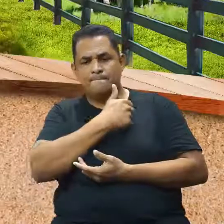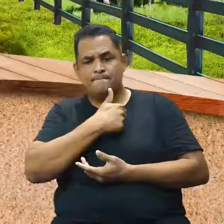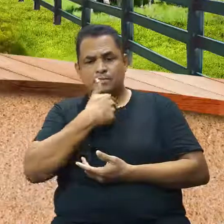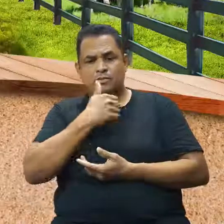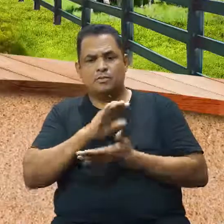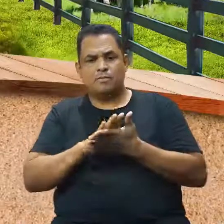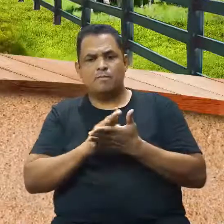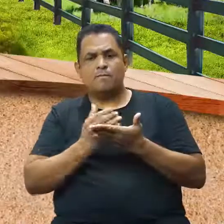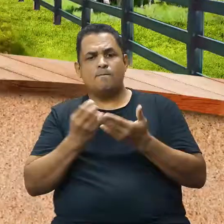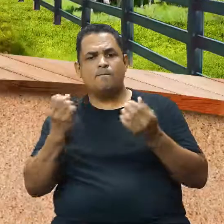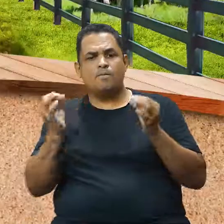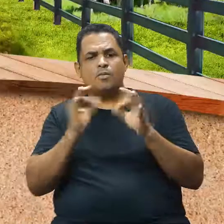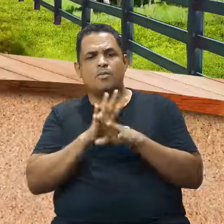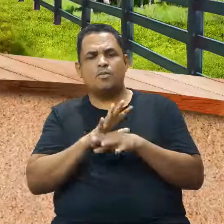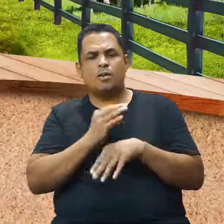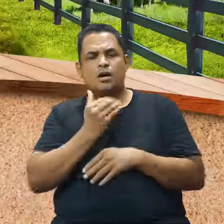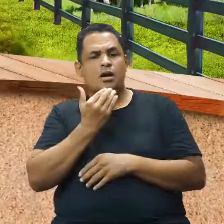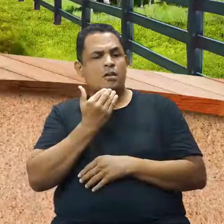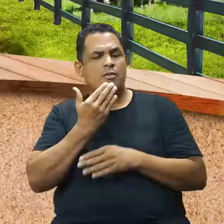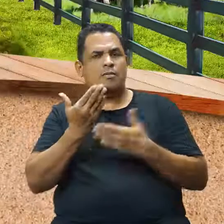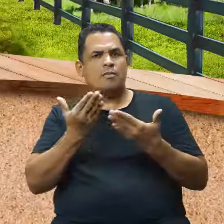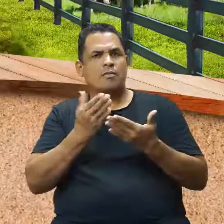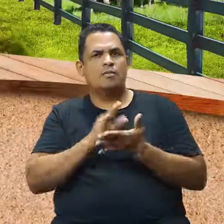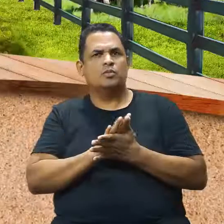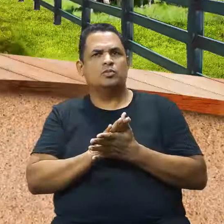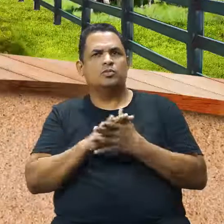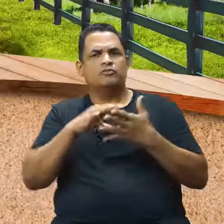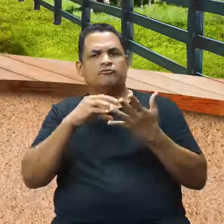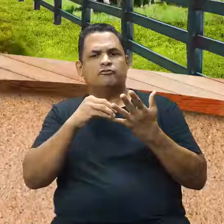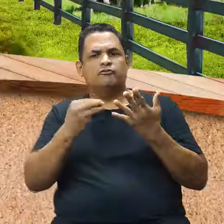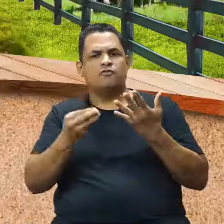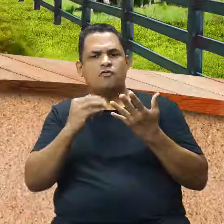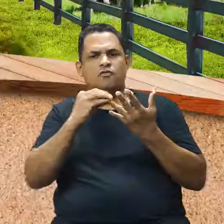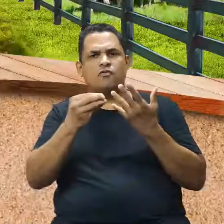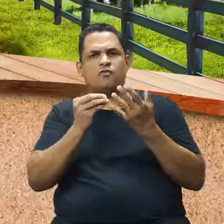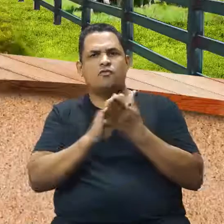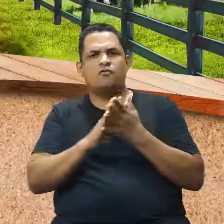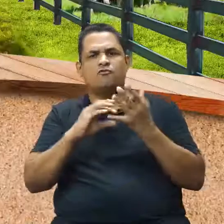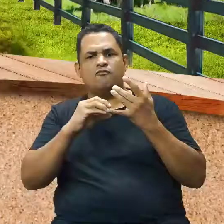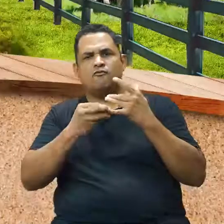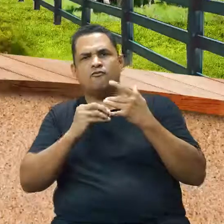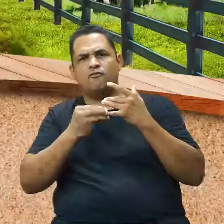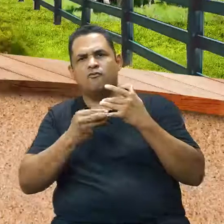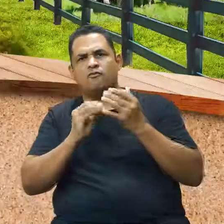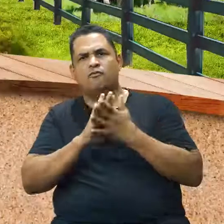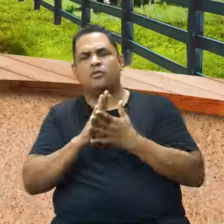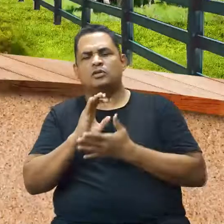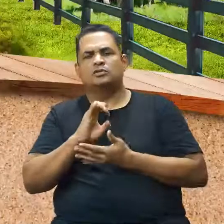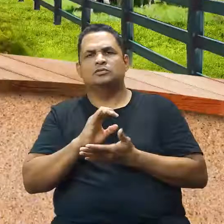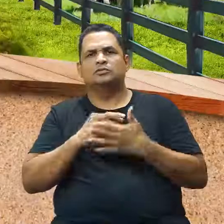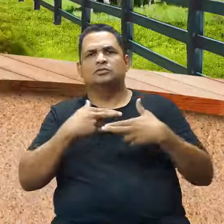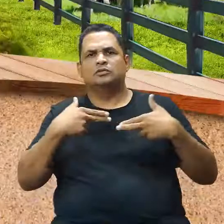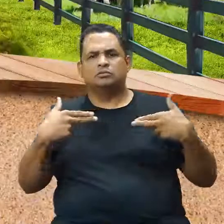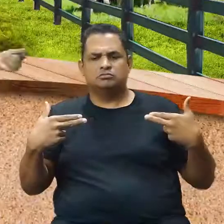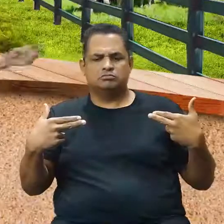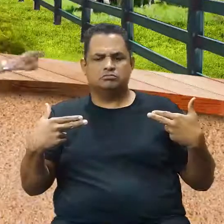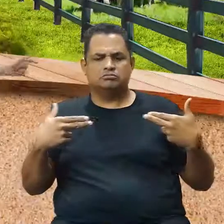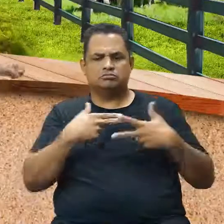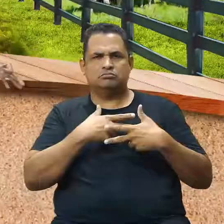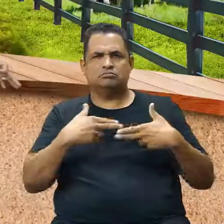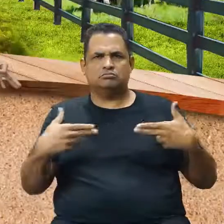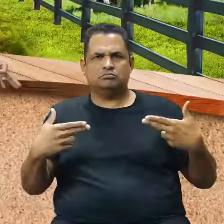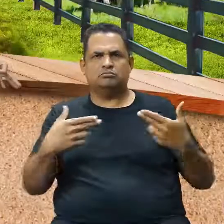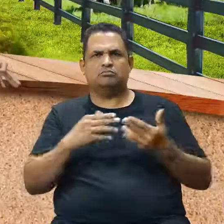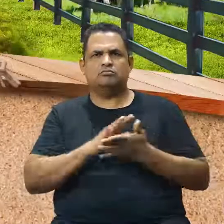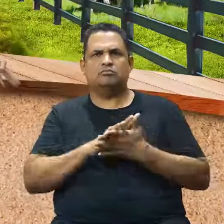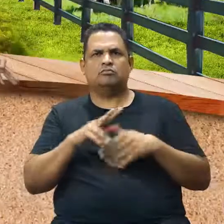aí, tudo que for vagem, né? Por exemplo, feijão, soja, aquele